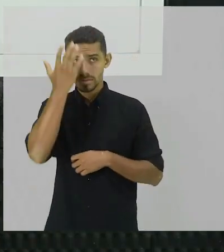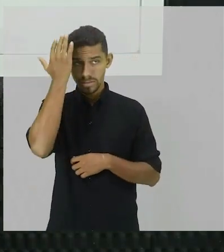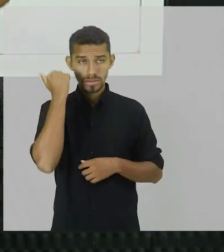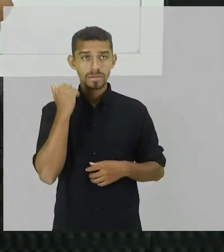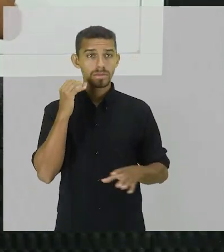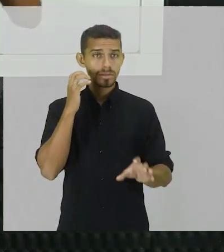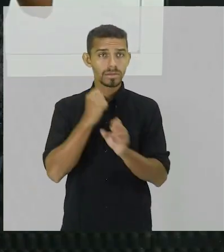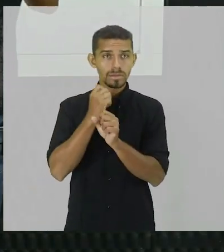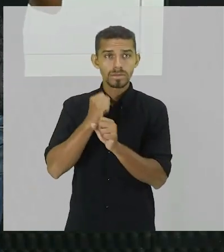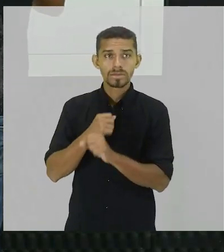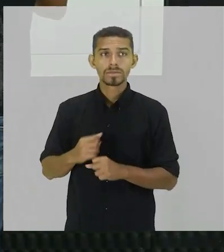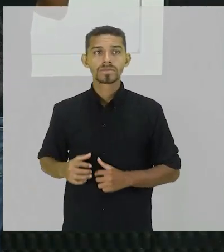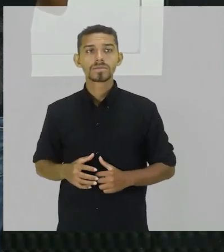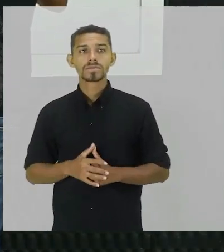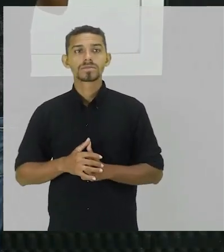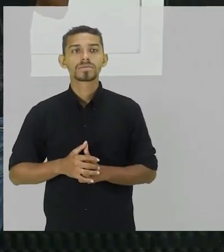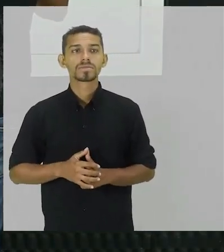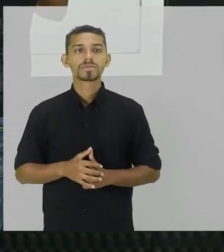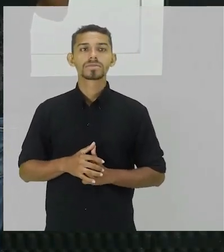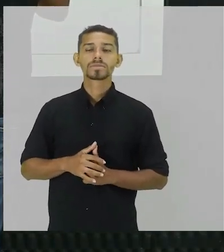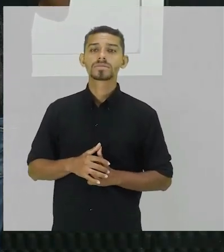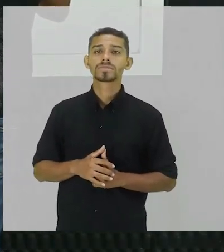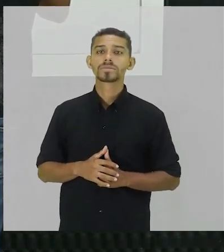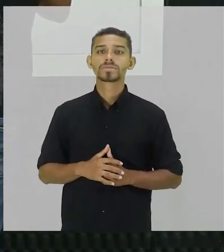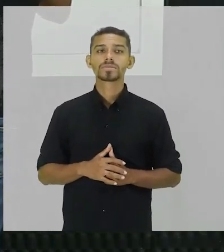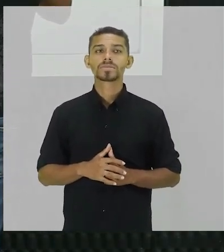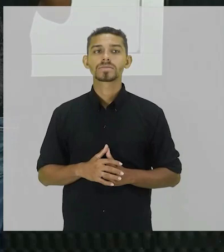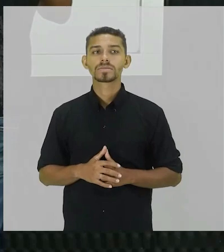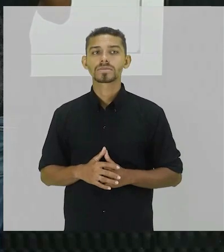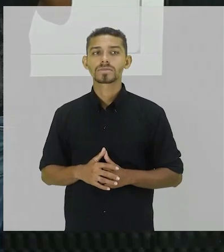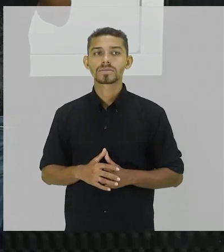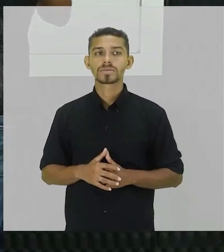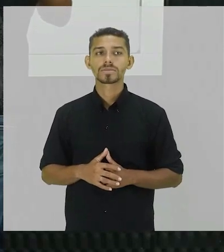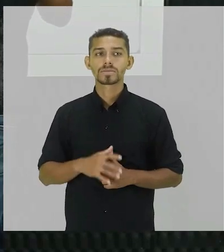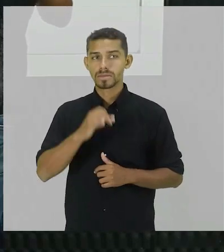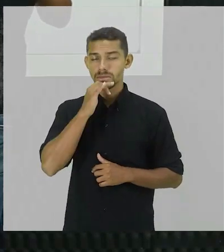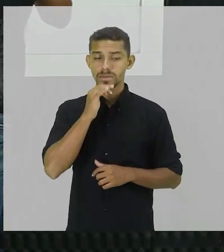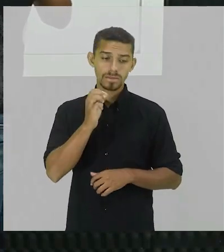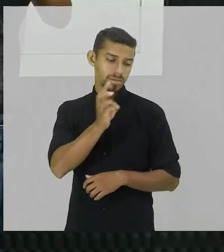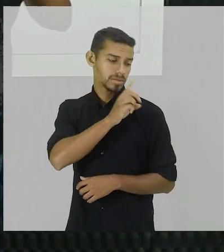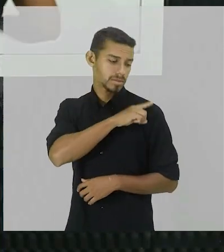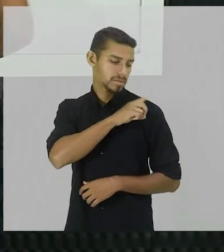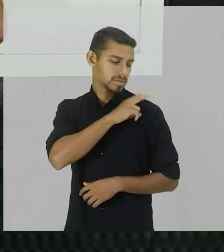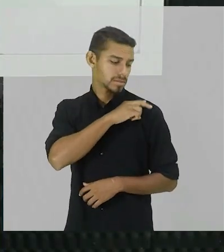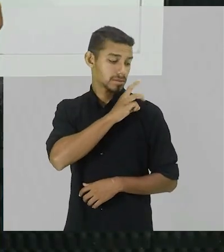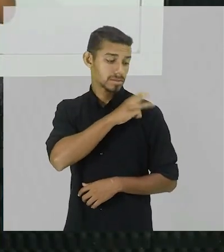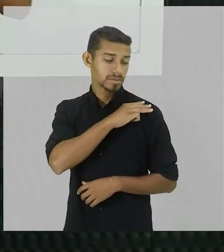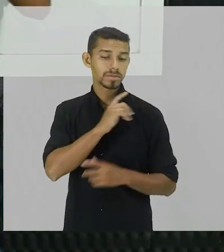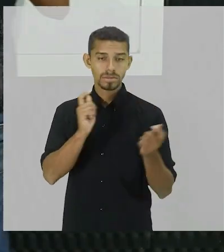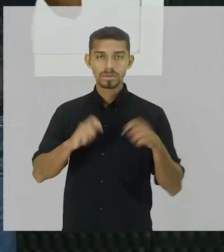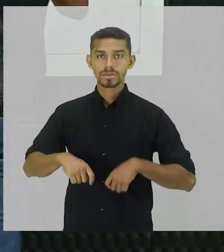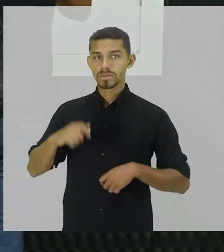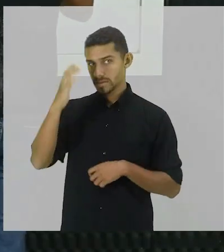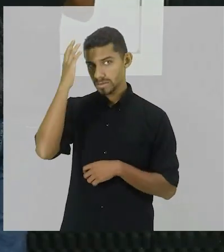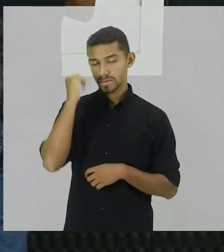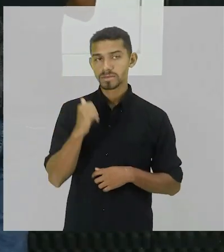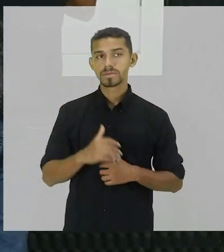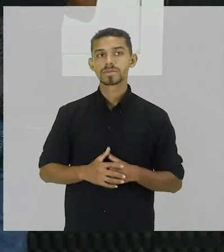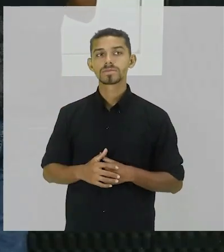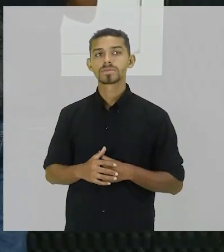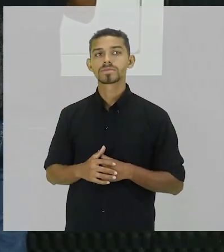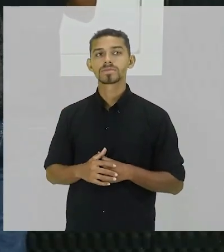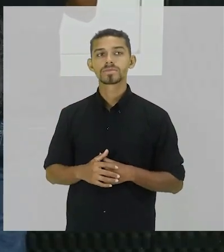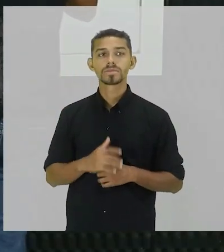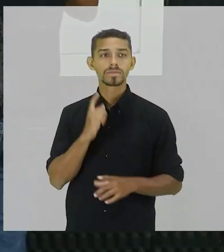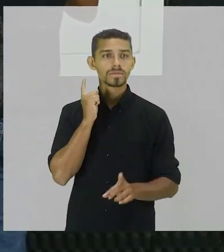as operações com números decimais, então isso é uma coisa que o ensino médio, o aluno do ensino médio ele domina. Então se você fizer essa conta,